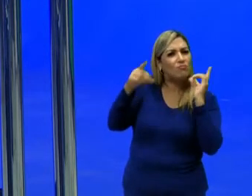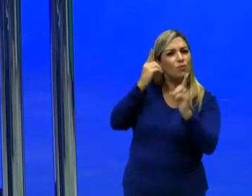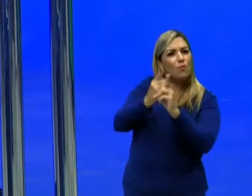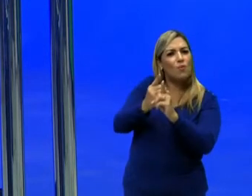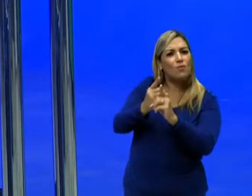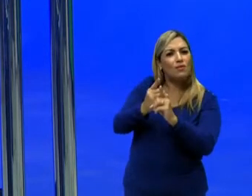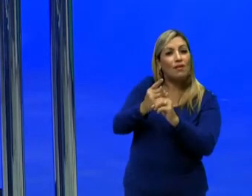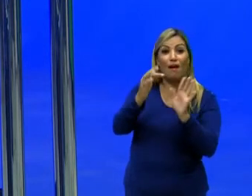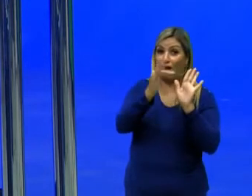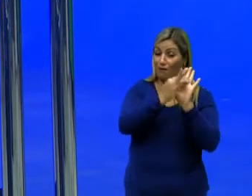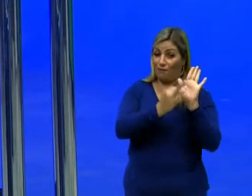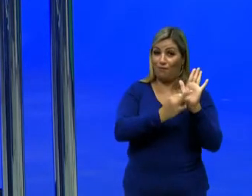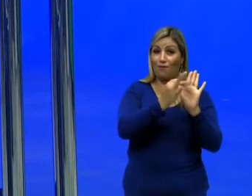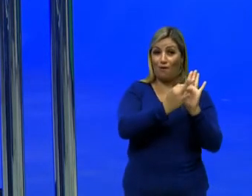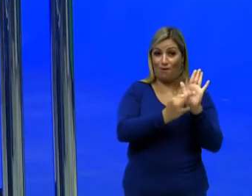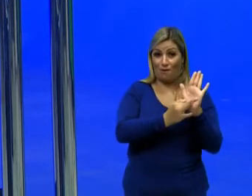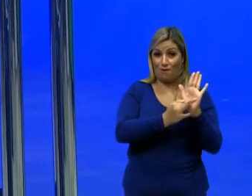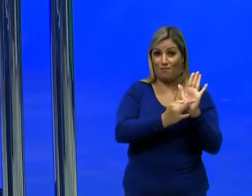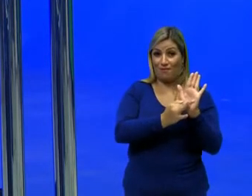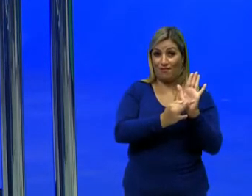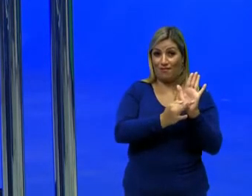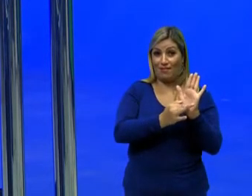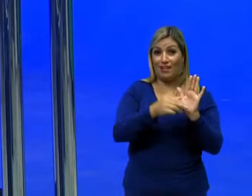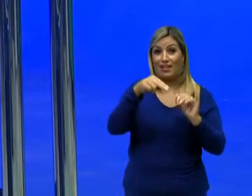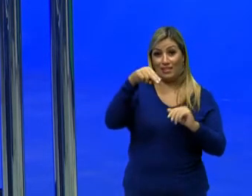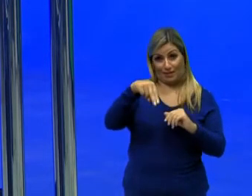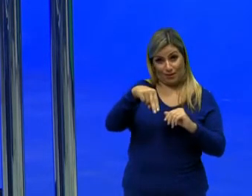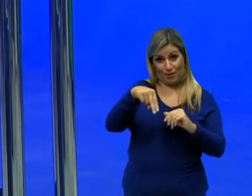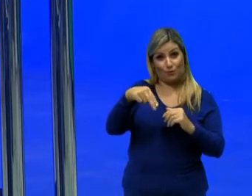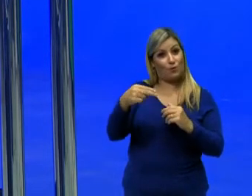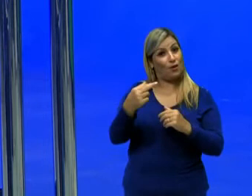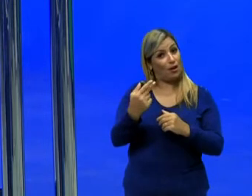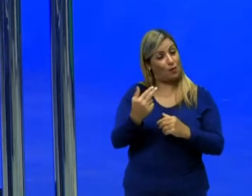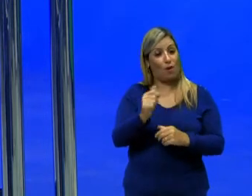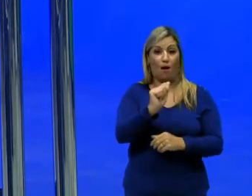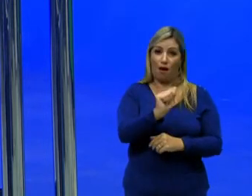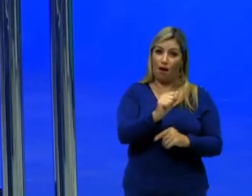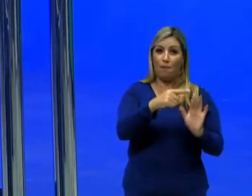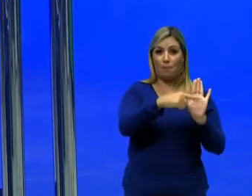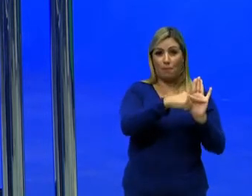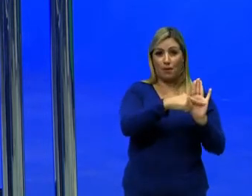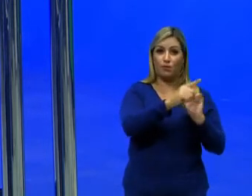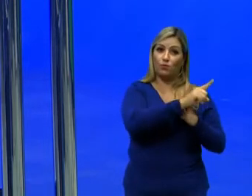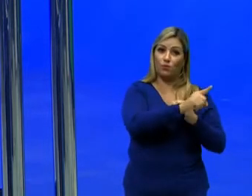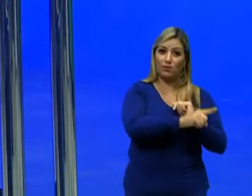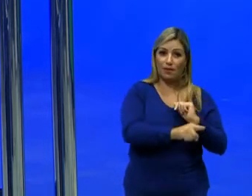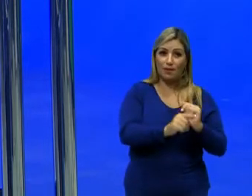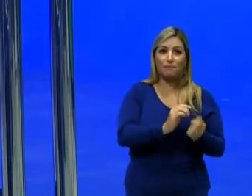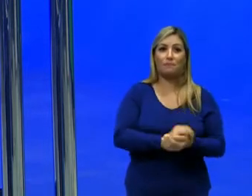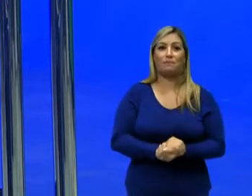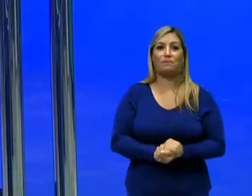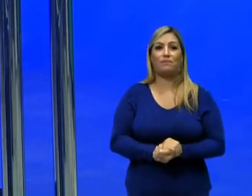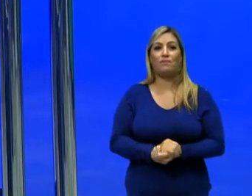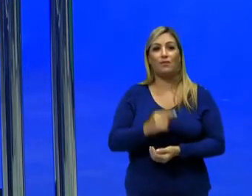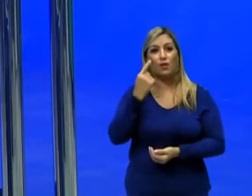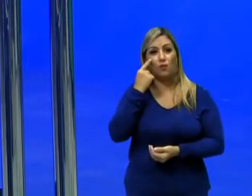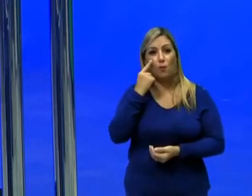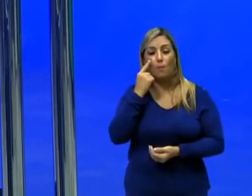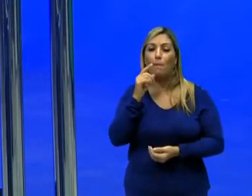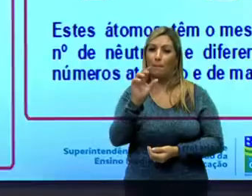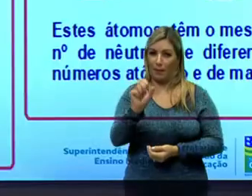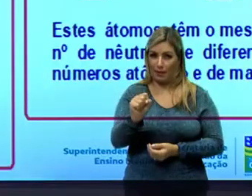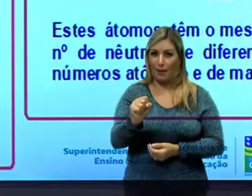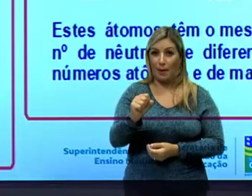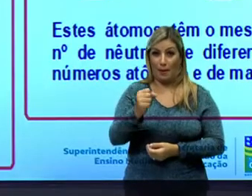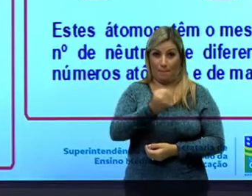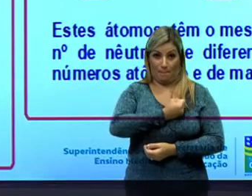por essa fórmula zinho aqui ó nêutrons é igual a menos é ou seja eu vou pegar o